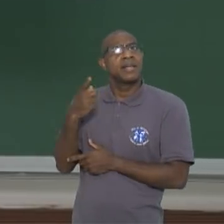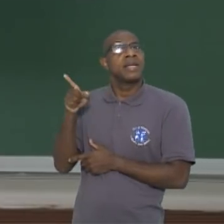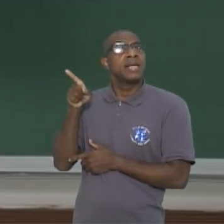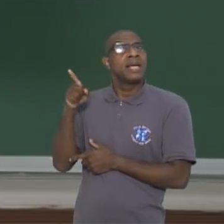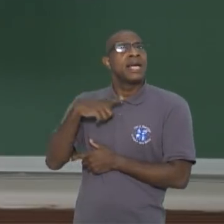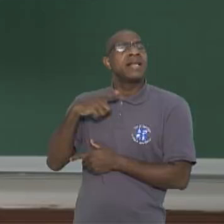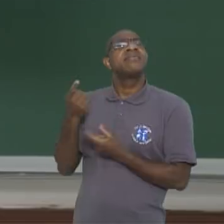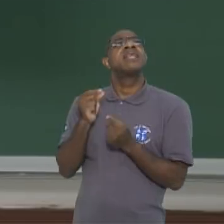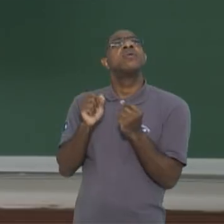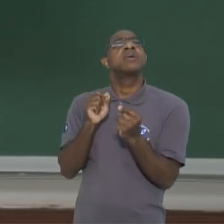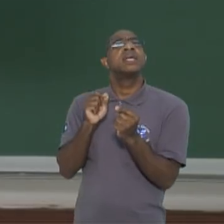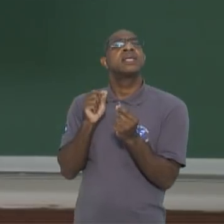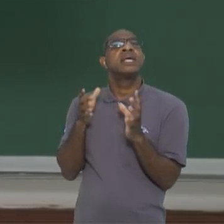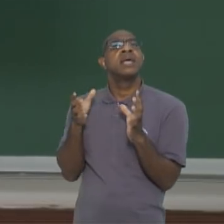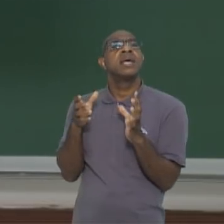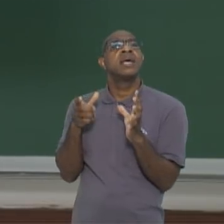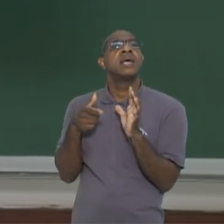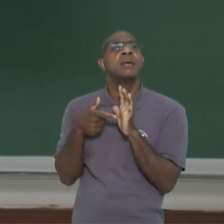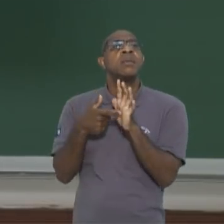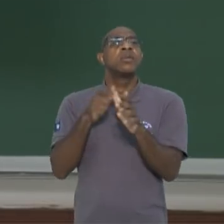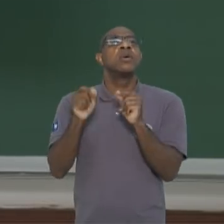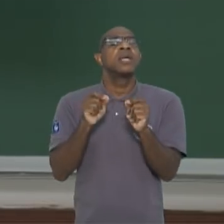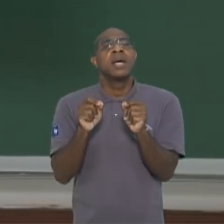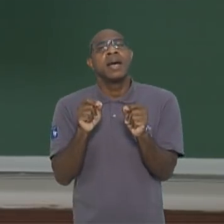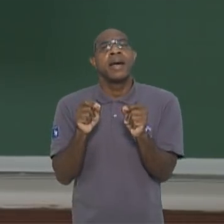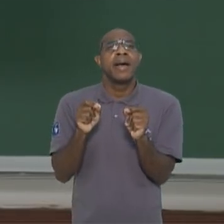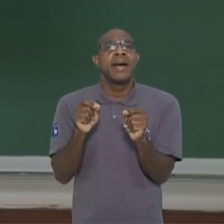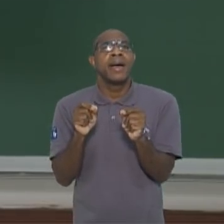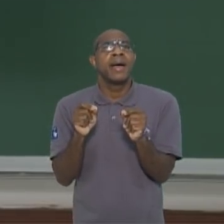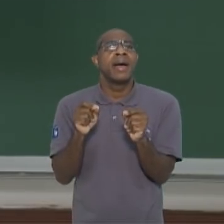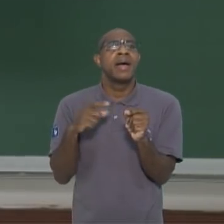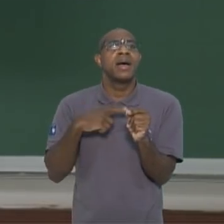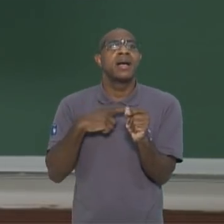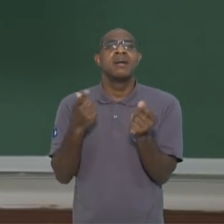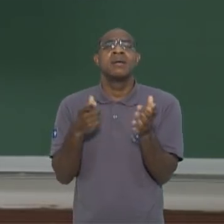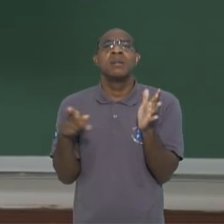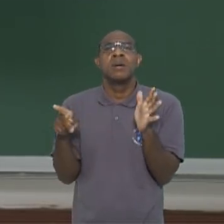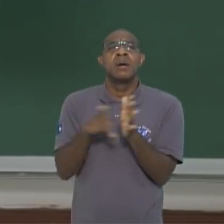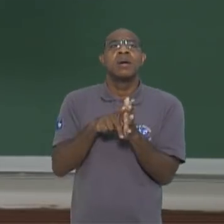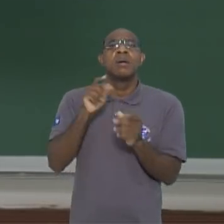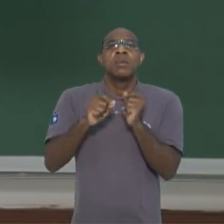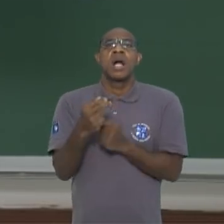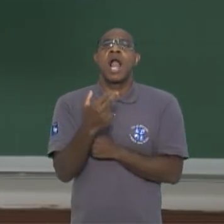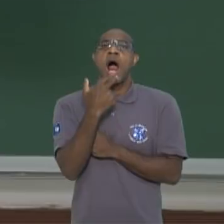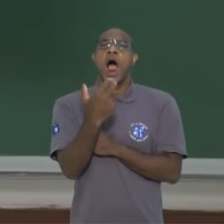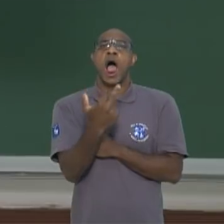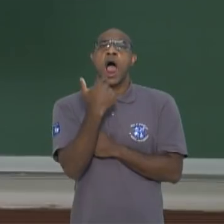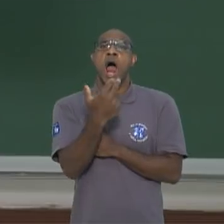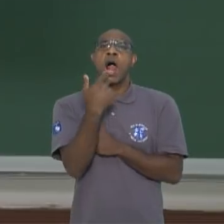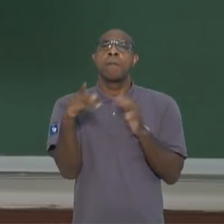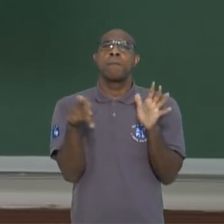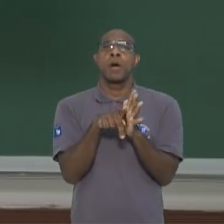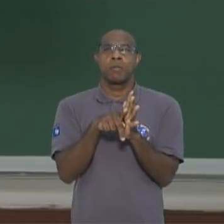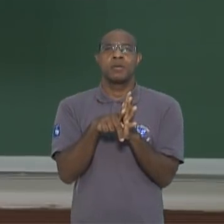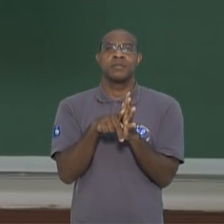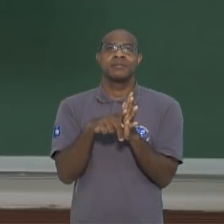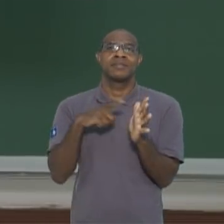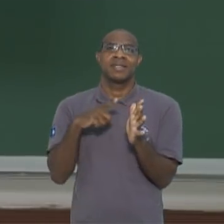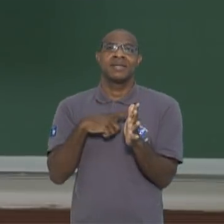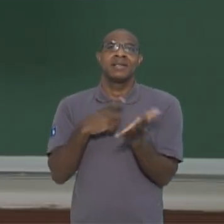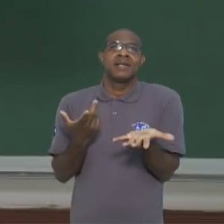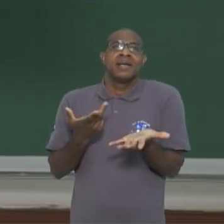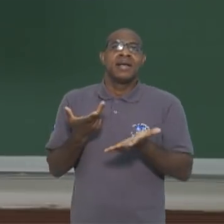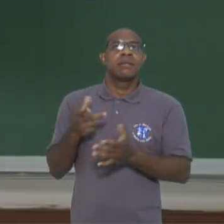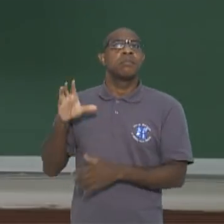os identifica, que é a linguagem. Eles derivam de uma proto-língua germânica. Então, eles